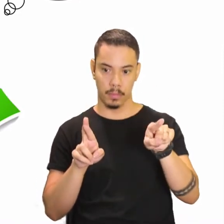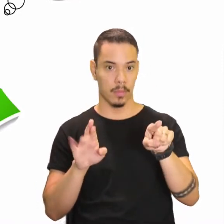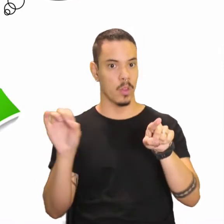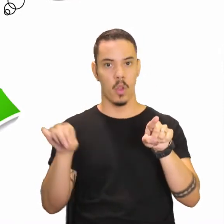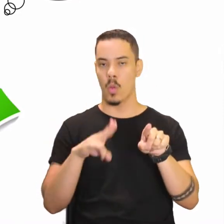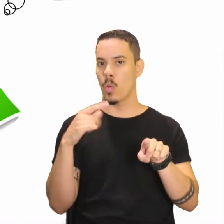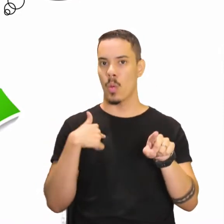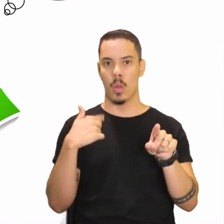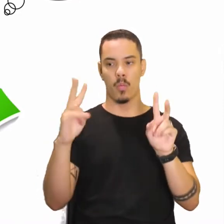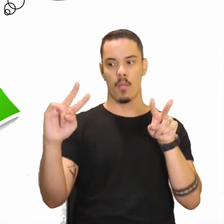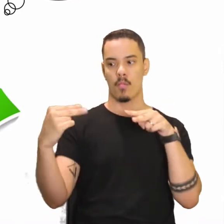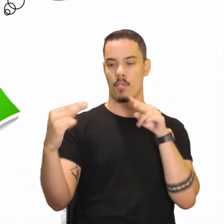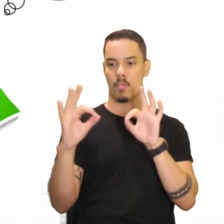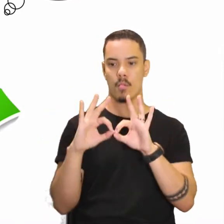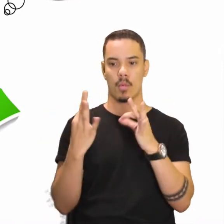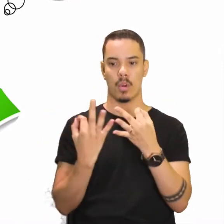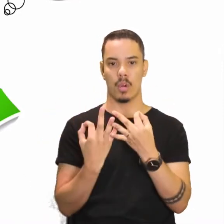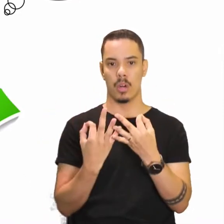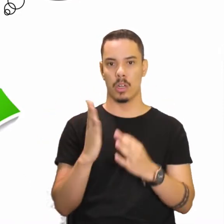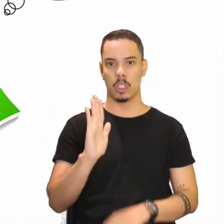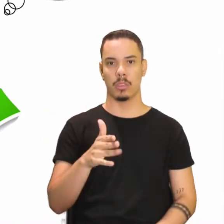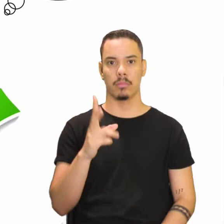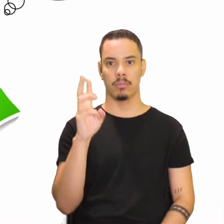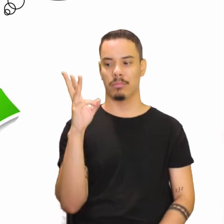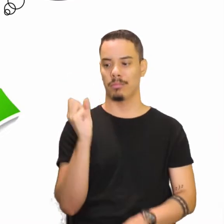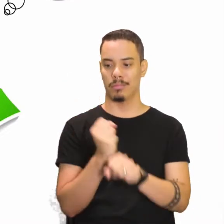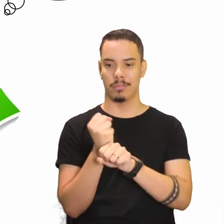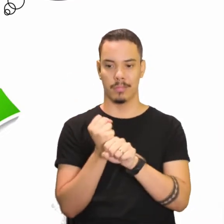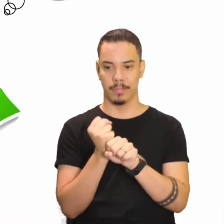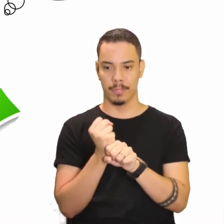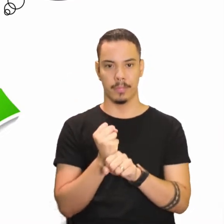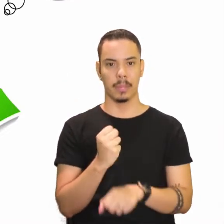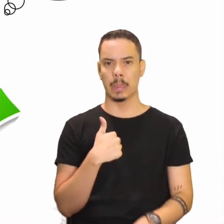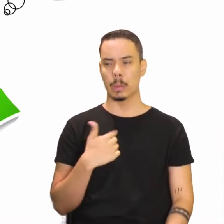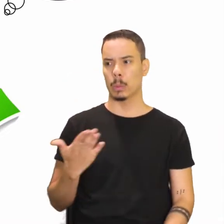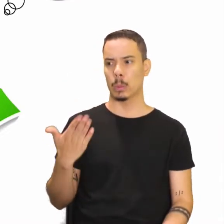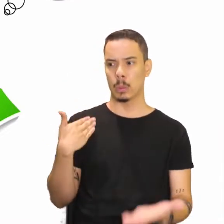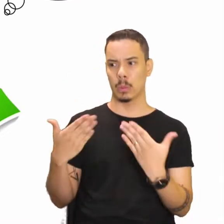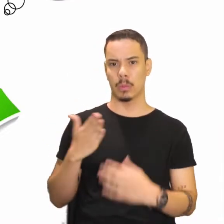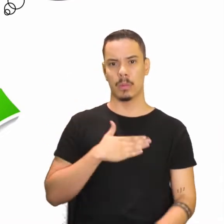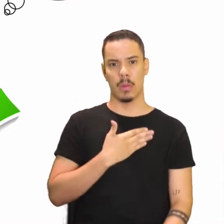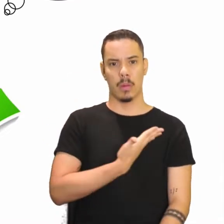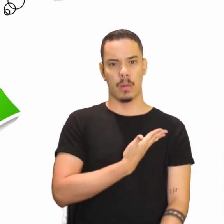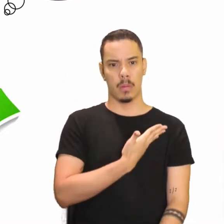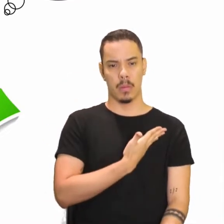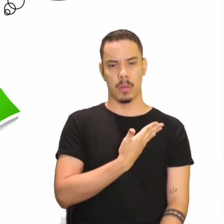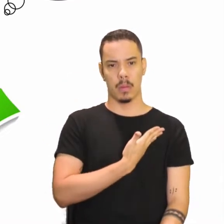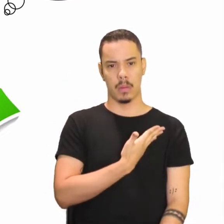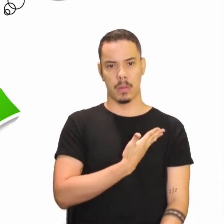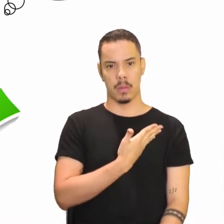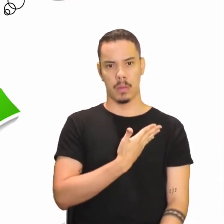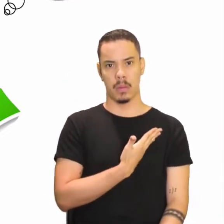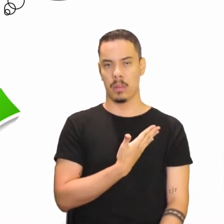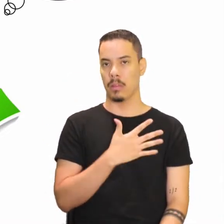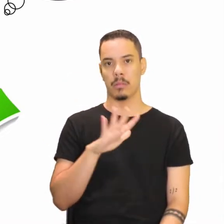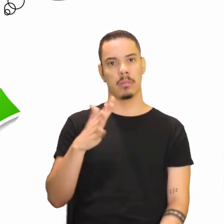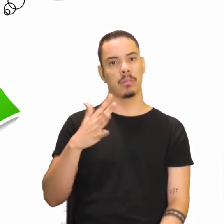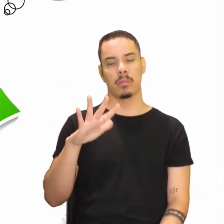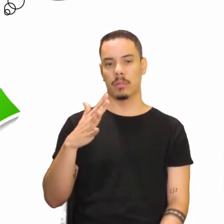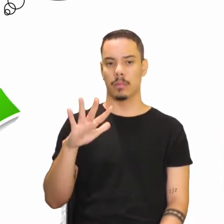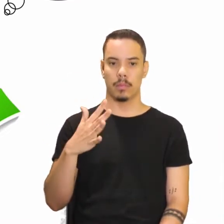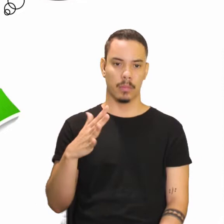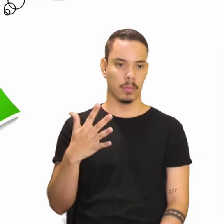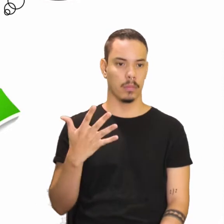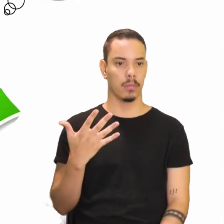minha família faz 3 anos. Não converse com meu amigo há cerca